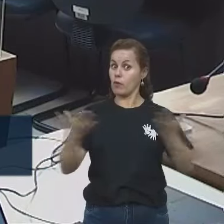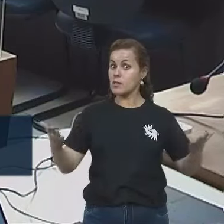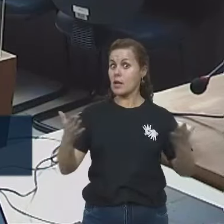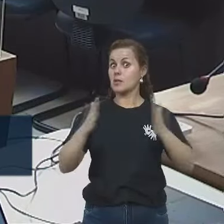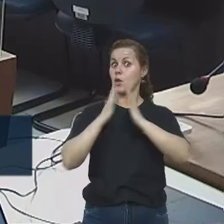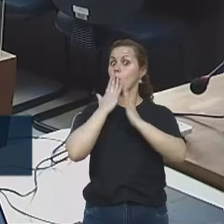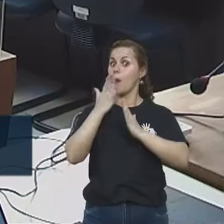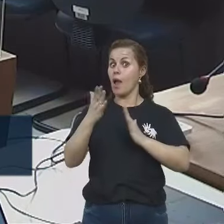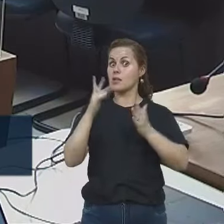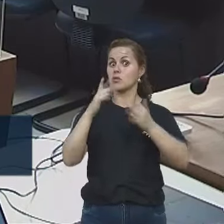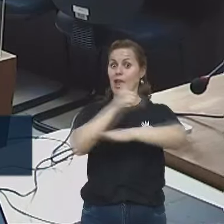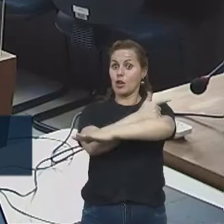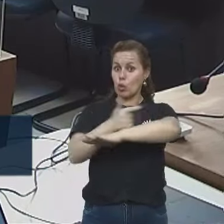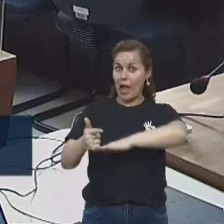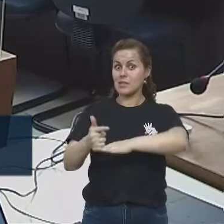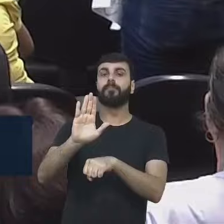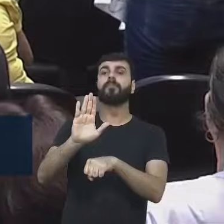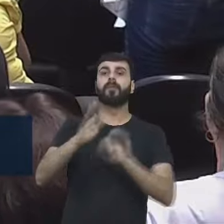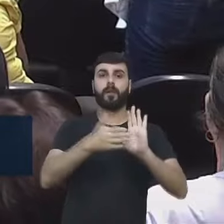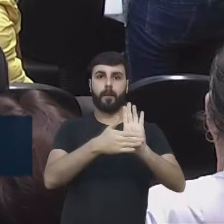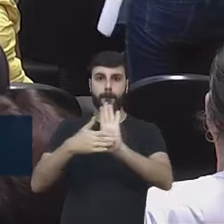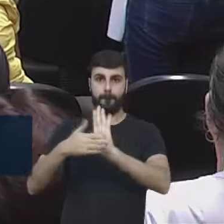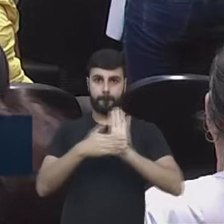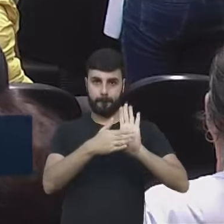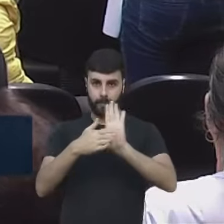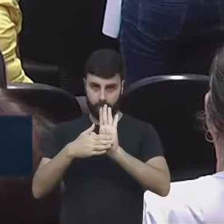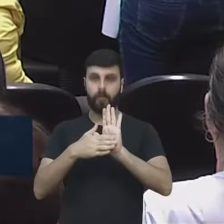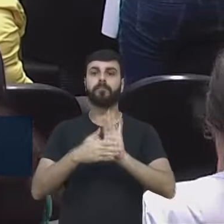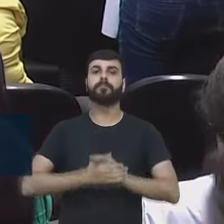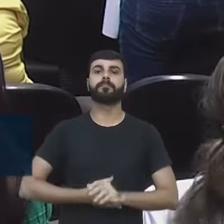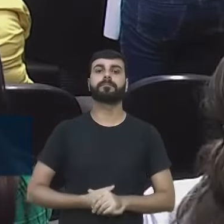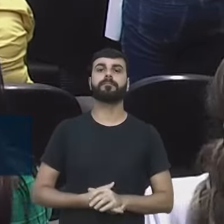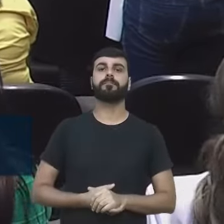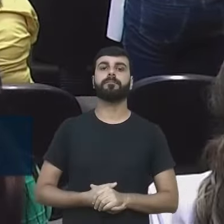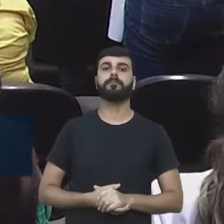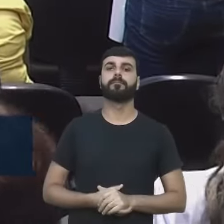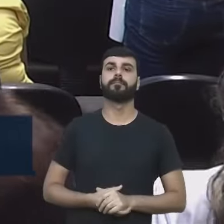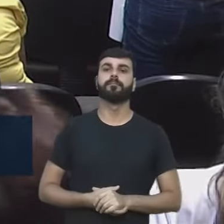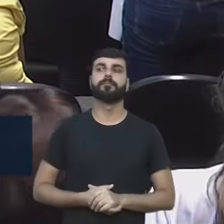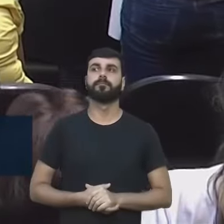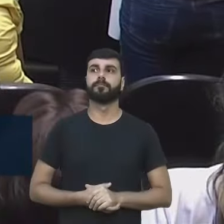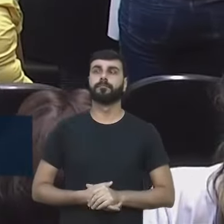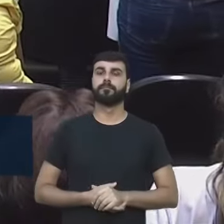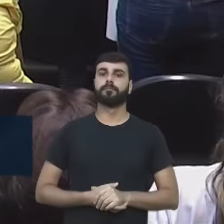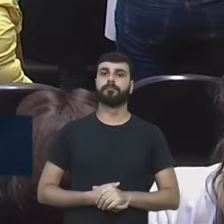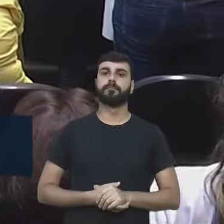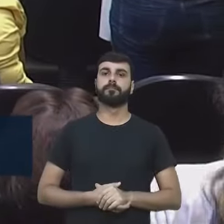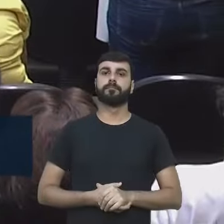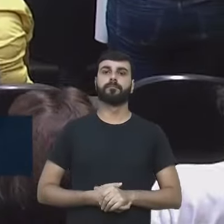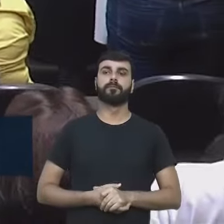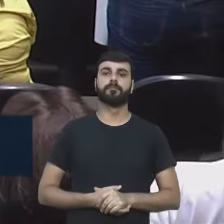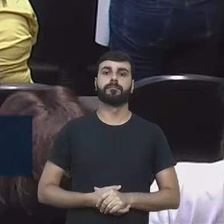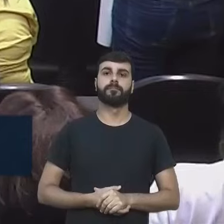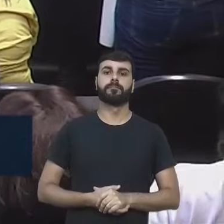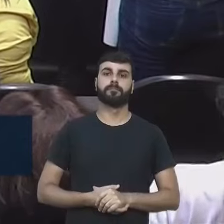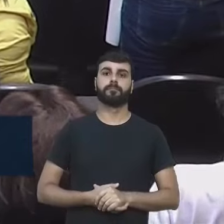o saa explicou a situação atual da gestão de resíduos sólidos na cidade segundo o órgão a falta de Repasses financeiros da